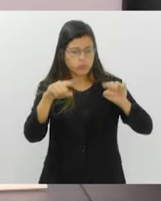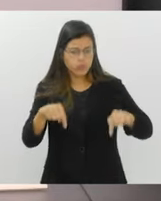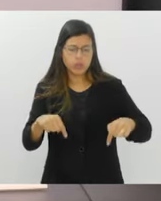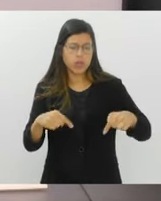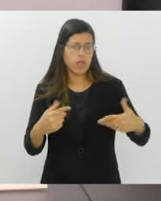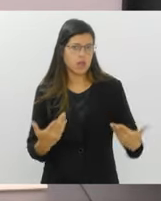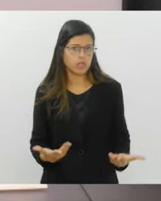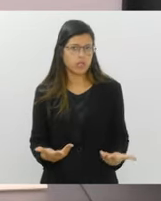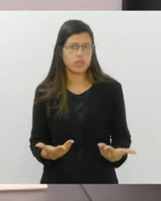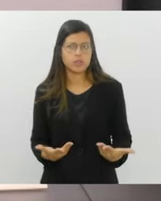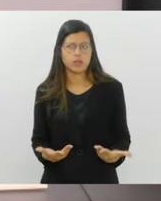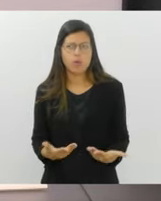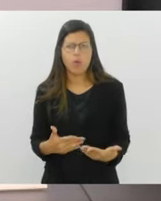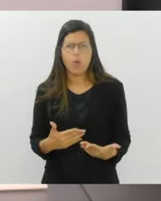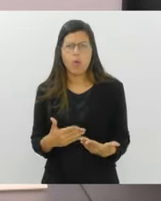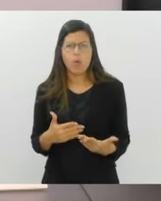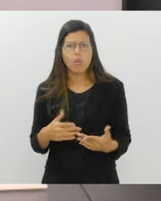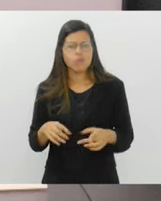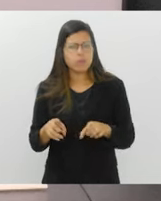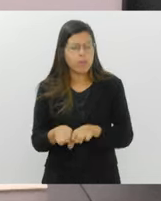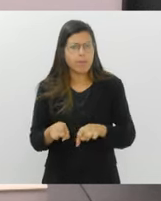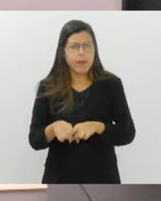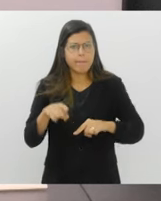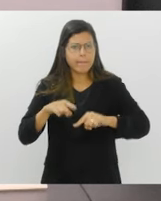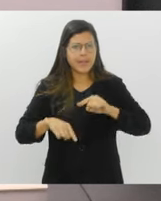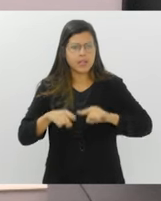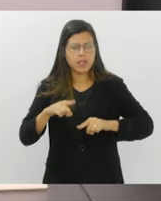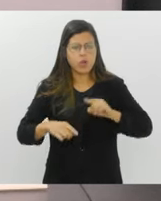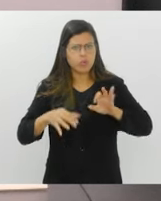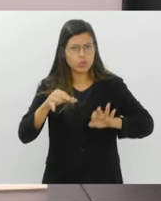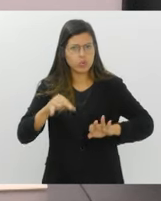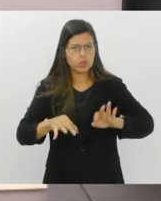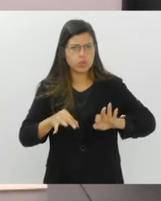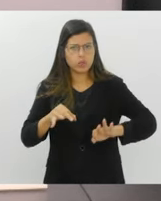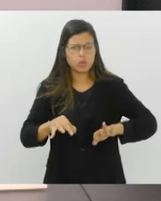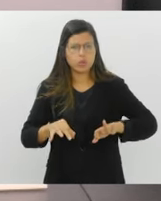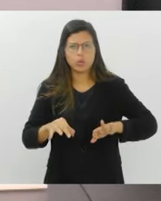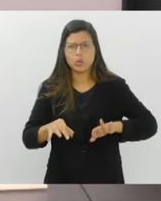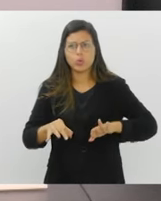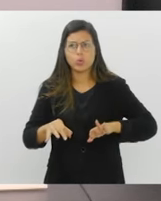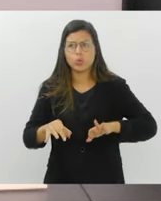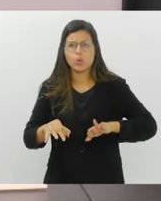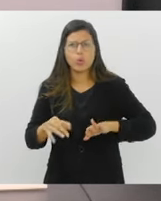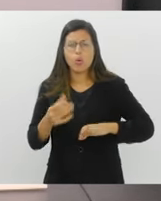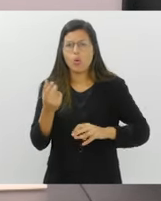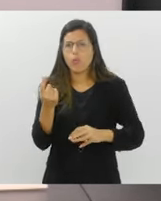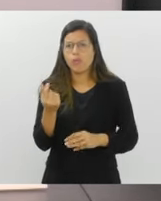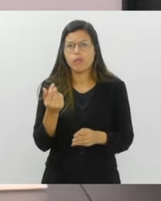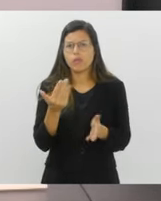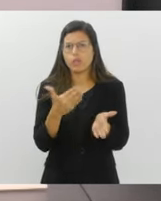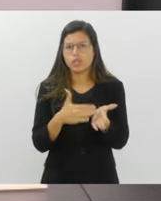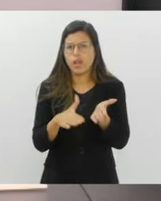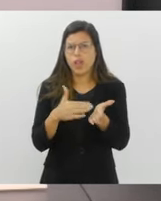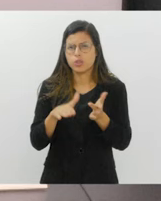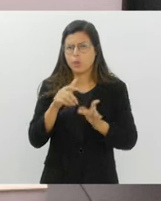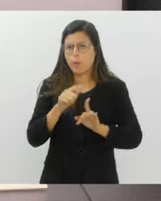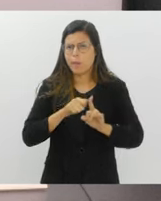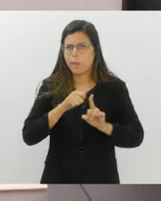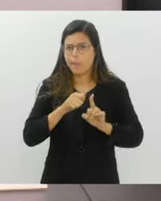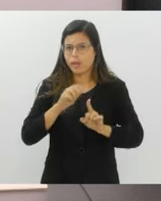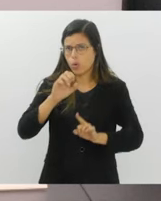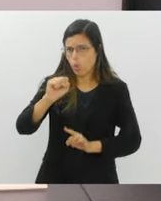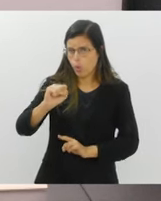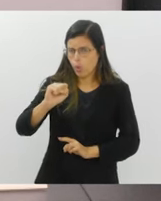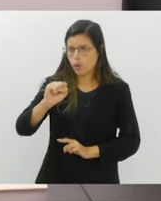Que instrumento jurídico vai fazer isso? Quanto vai custar, de fato, isso por mês? 8